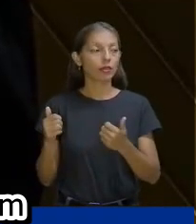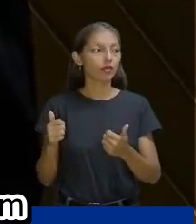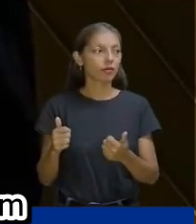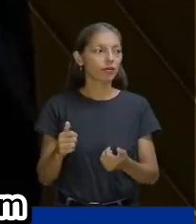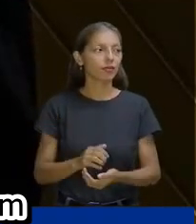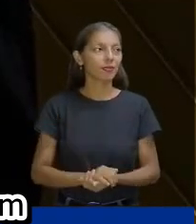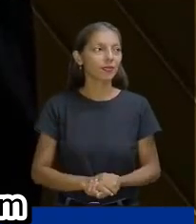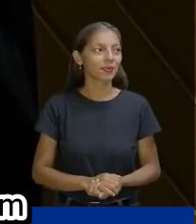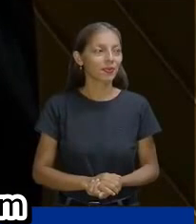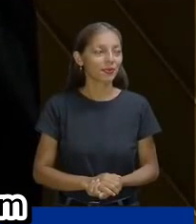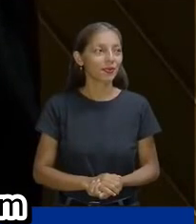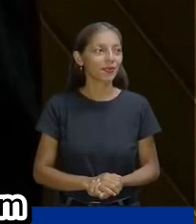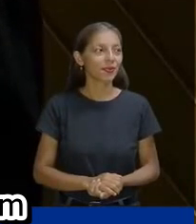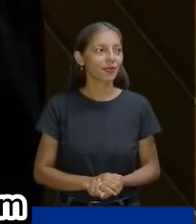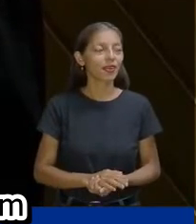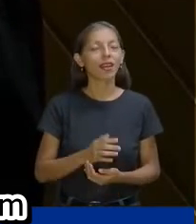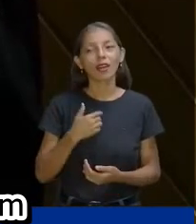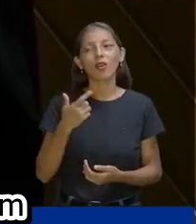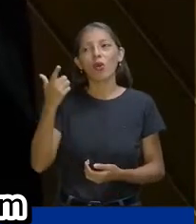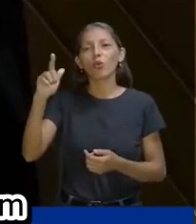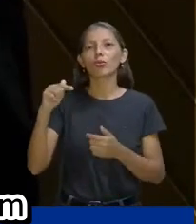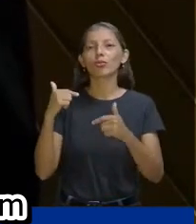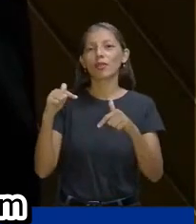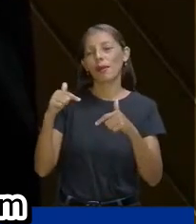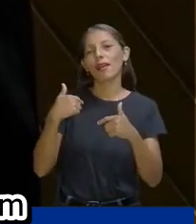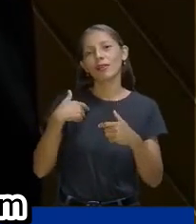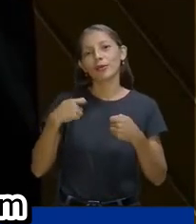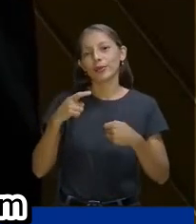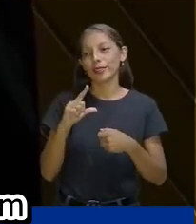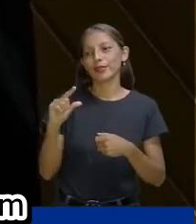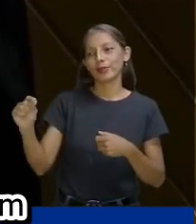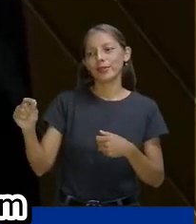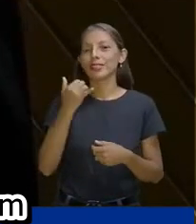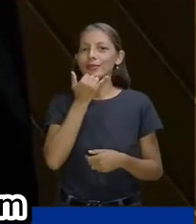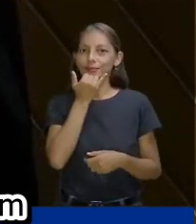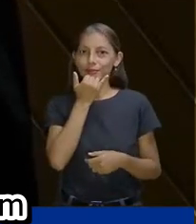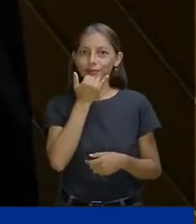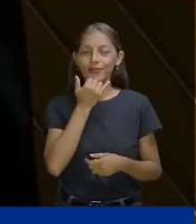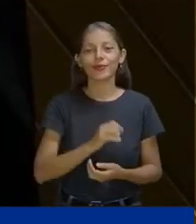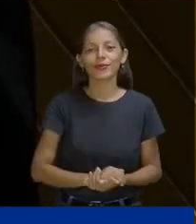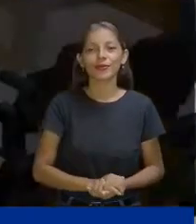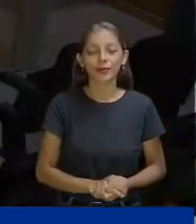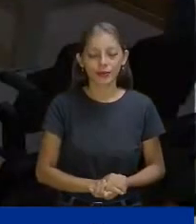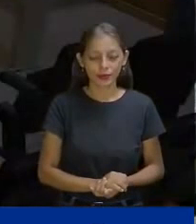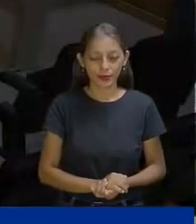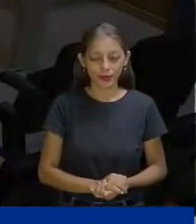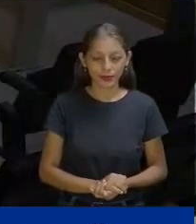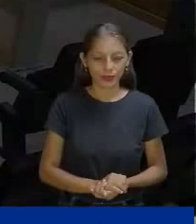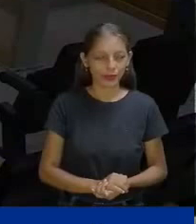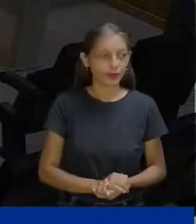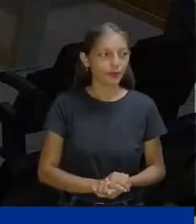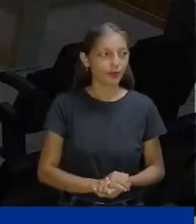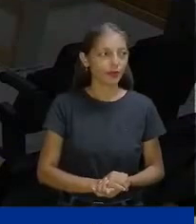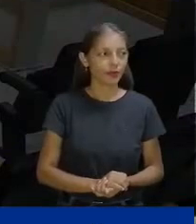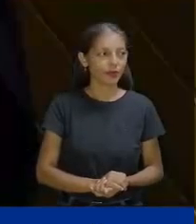frente desses trabalhos juntamente com a equipe aqui da Seção Judiciária do Amapá. Mas,